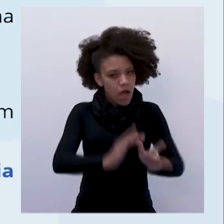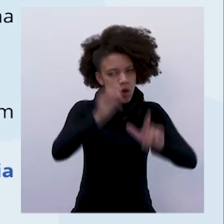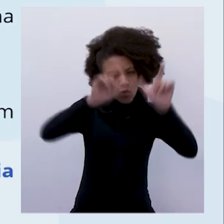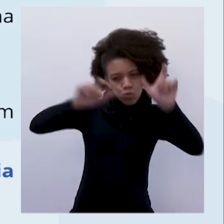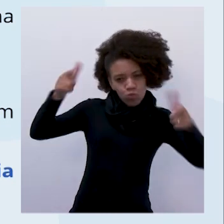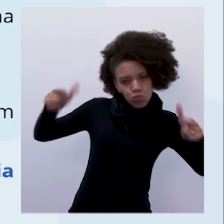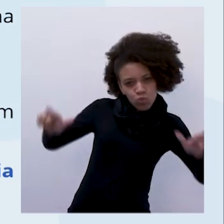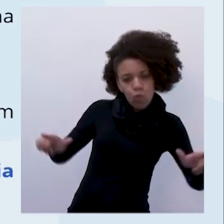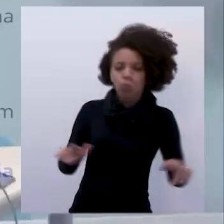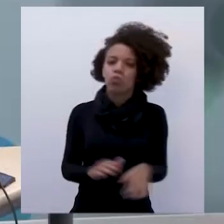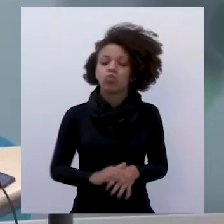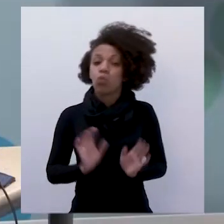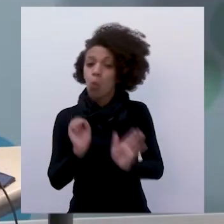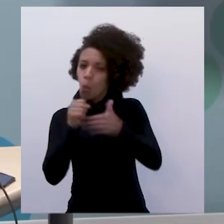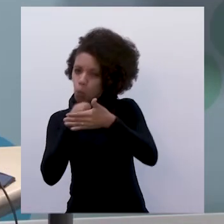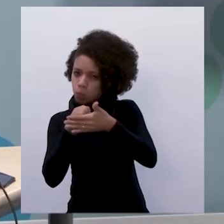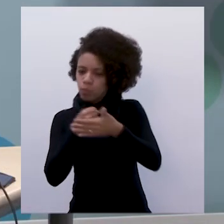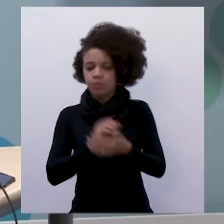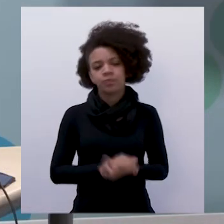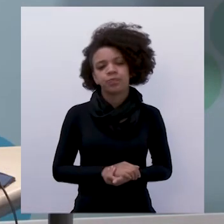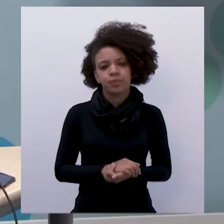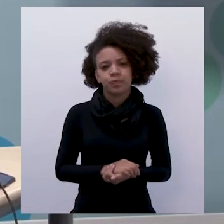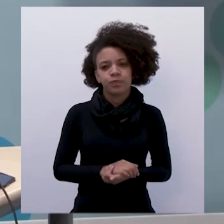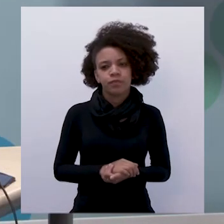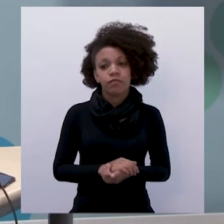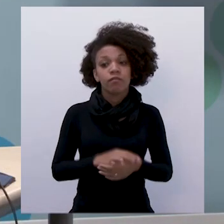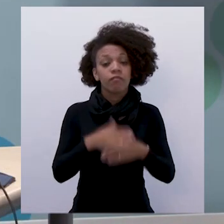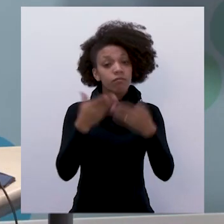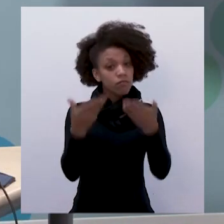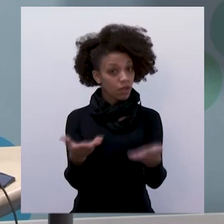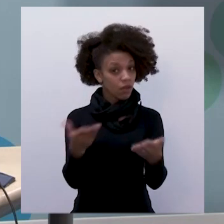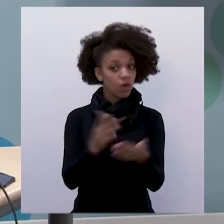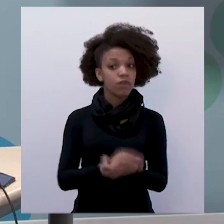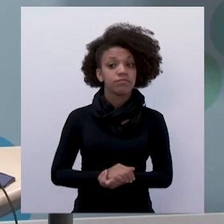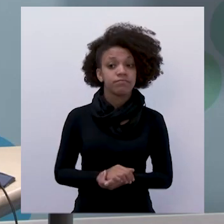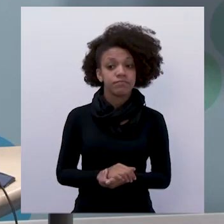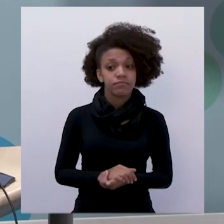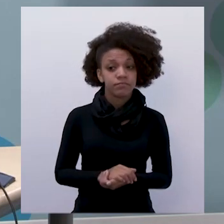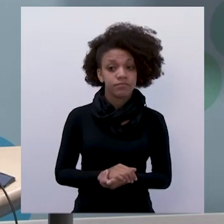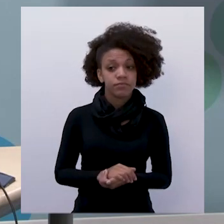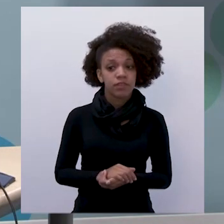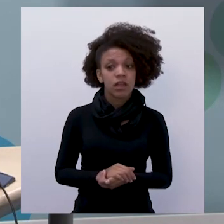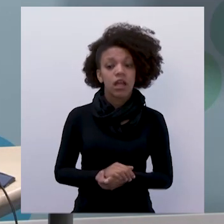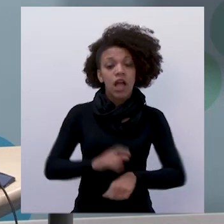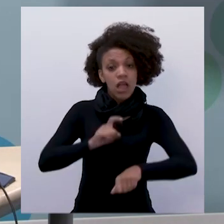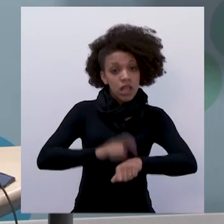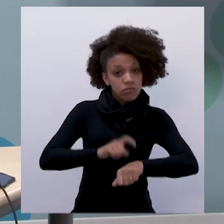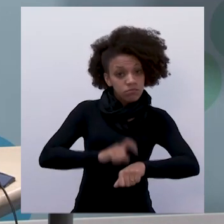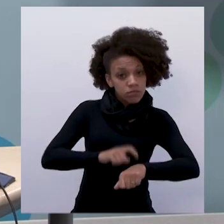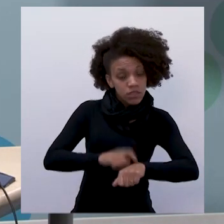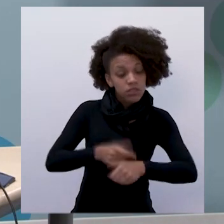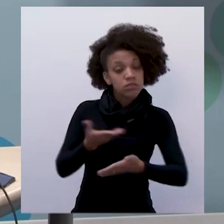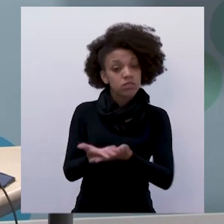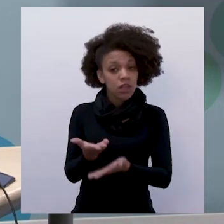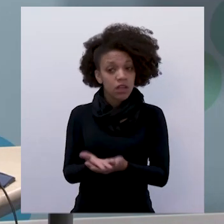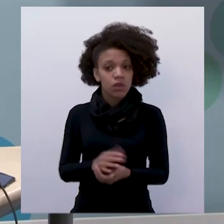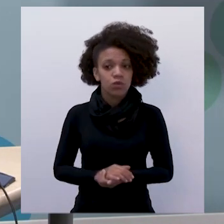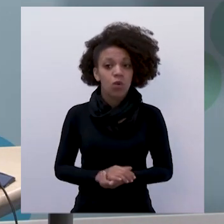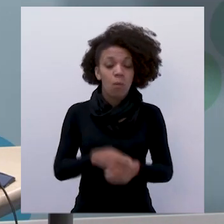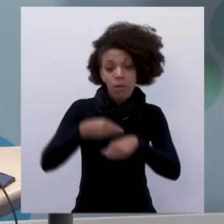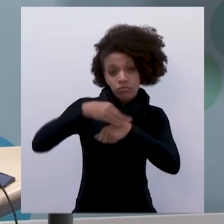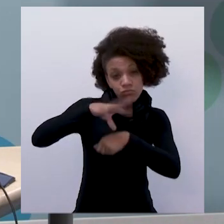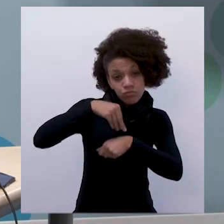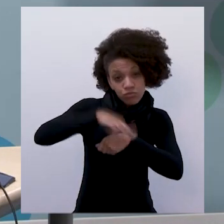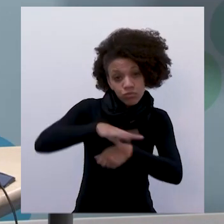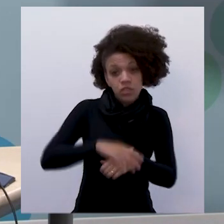oculta, tá? Bom, agora eu vou deixar para vocês, para a gente ir para esses minutos finais aí da nossa aula, uma